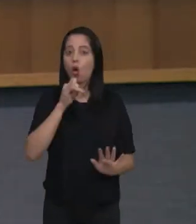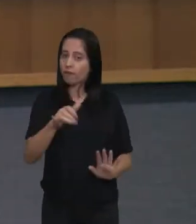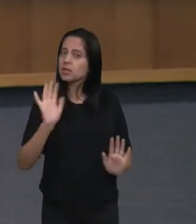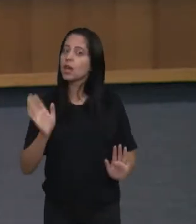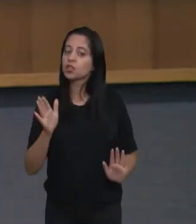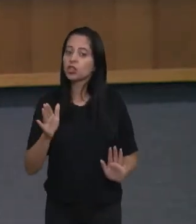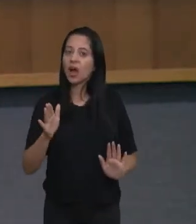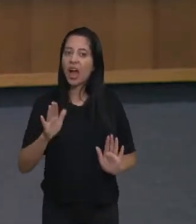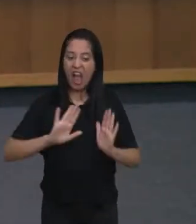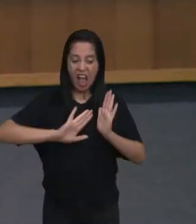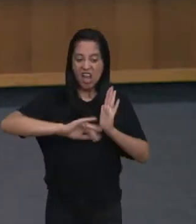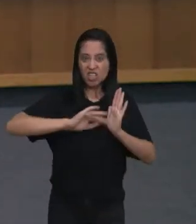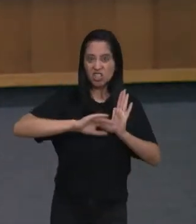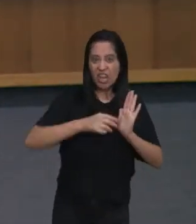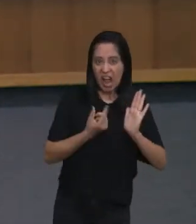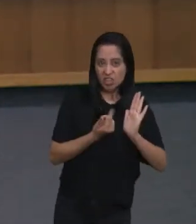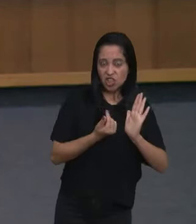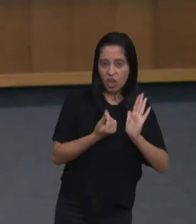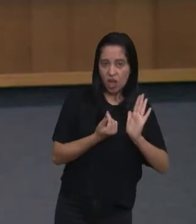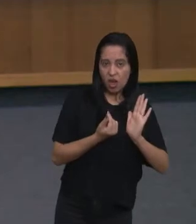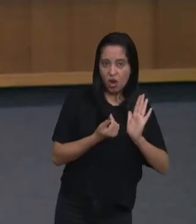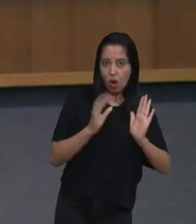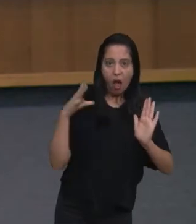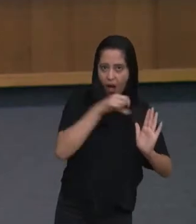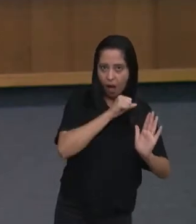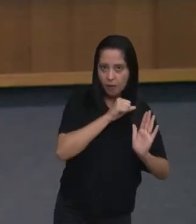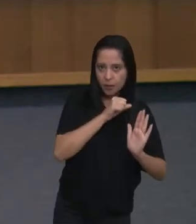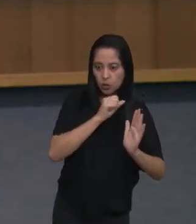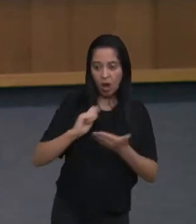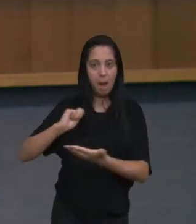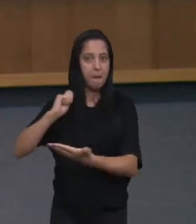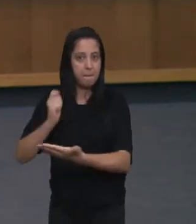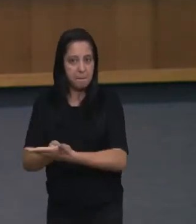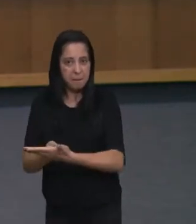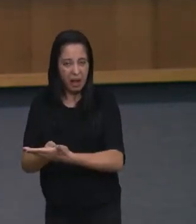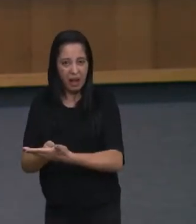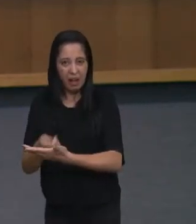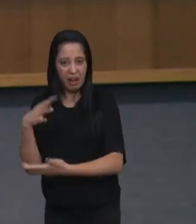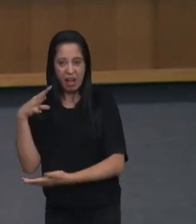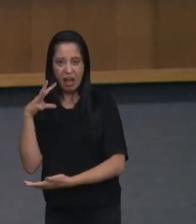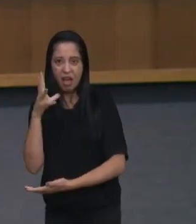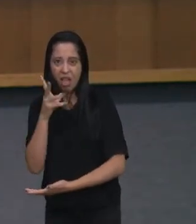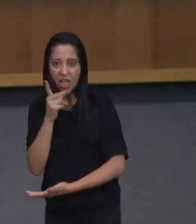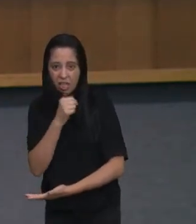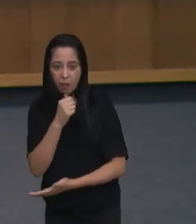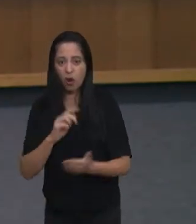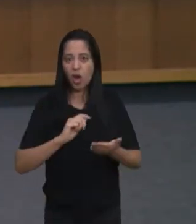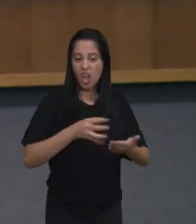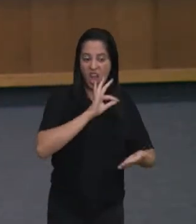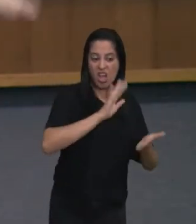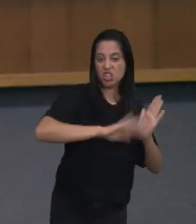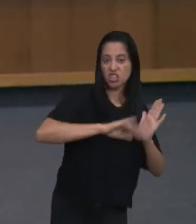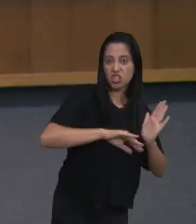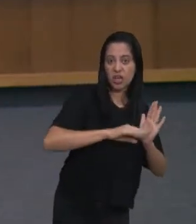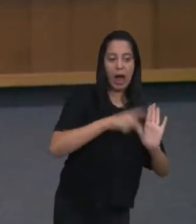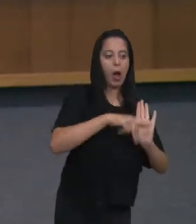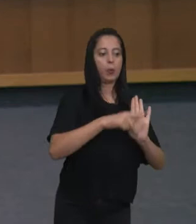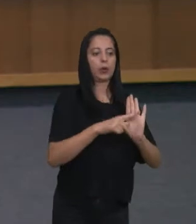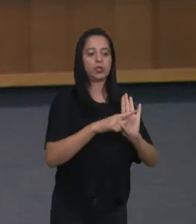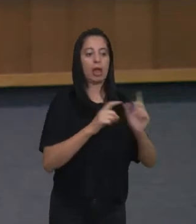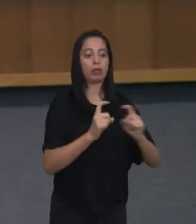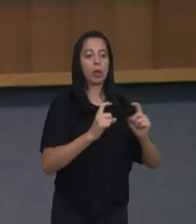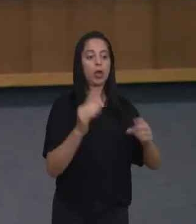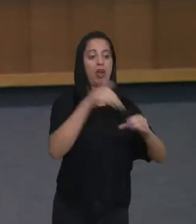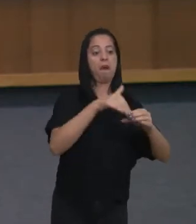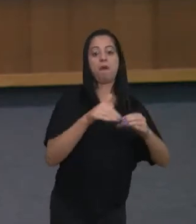para retirar o dinheiro é rápido, para retirar os direitos é rápido, né? Apresenta o projeto numa semana, na semana seguinte é